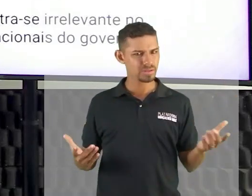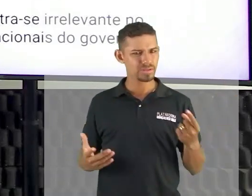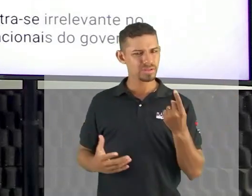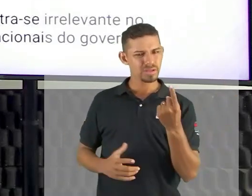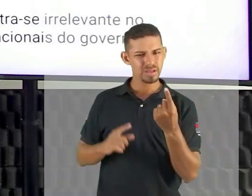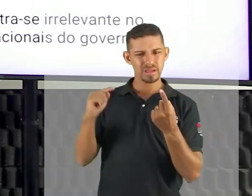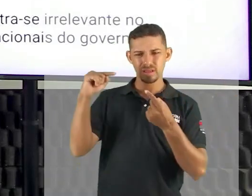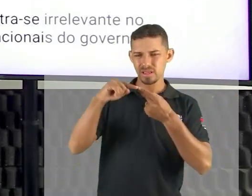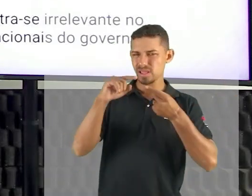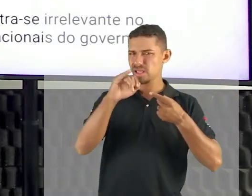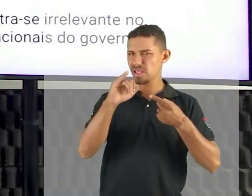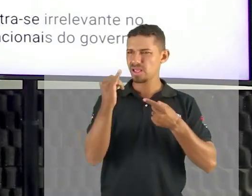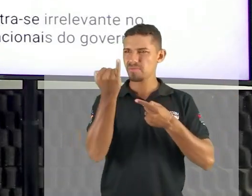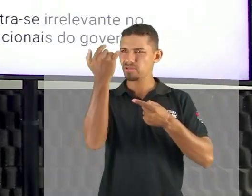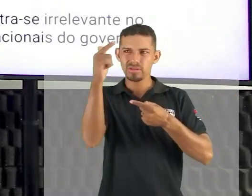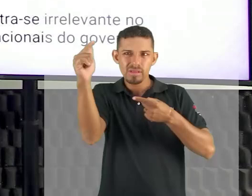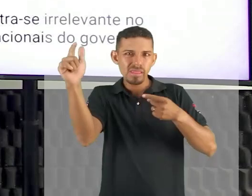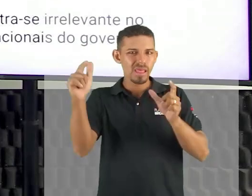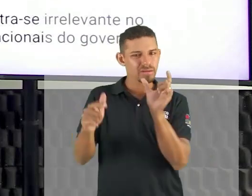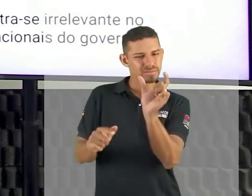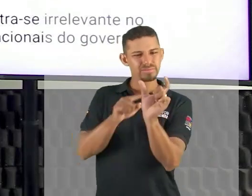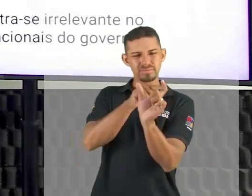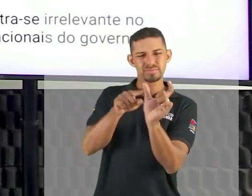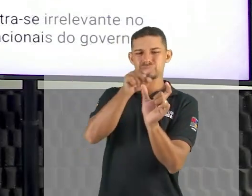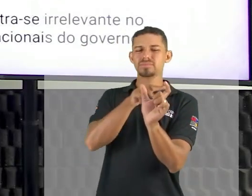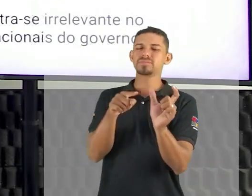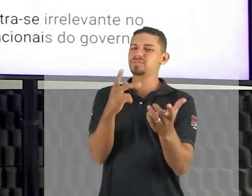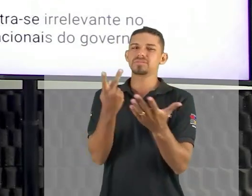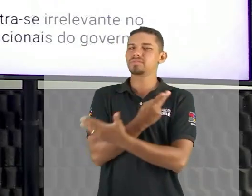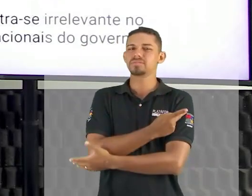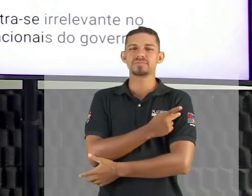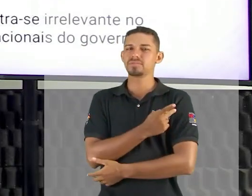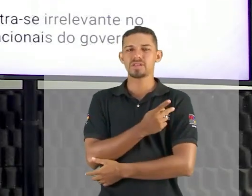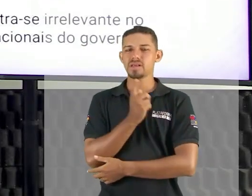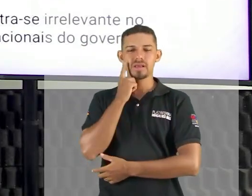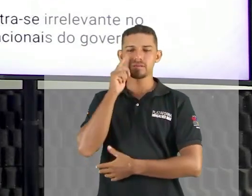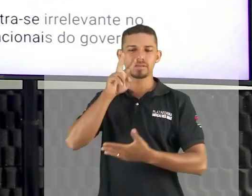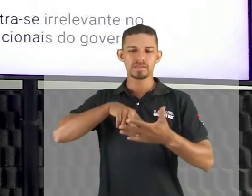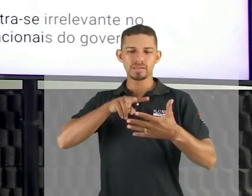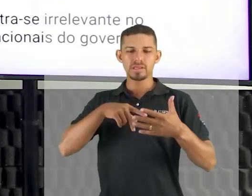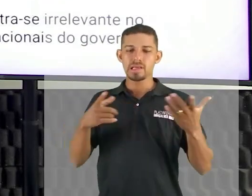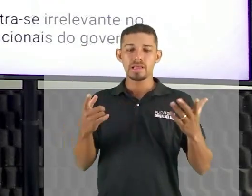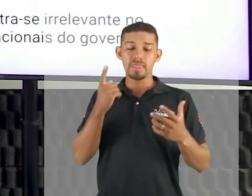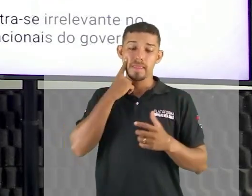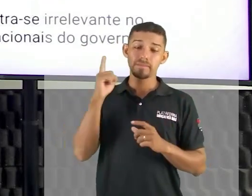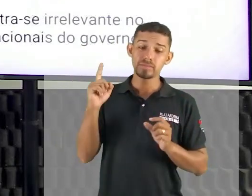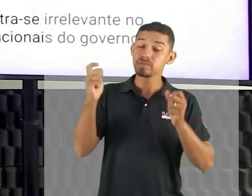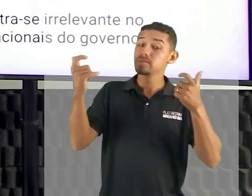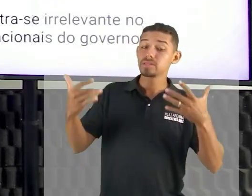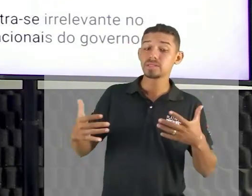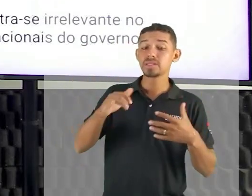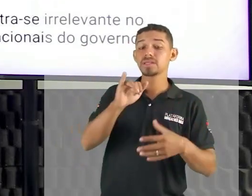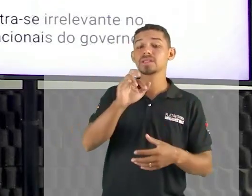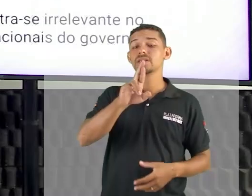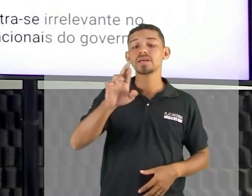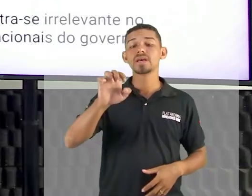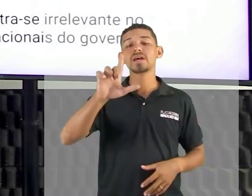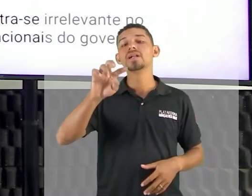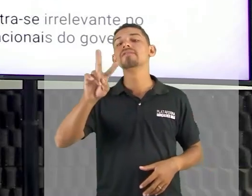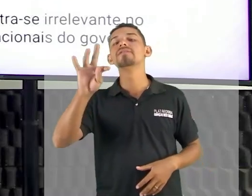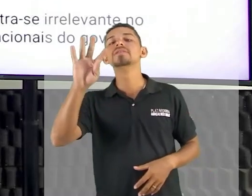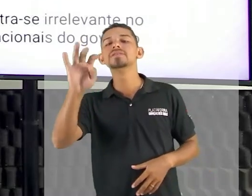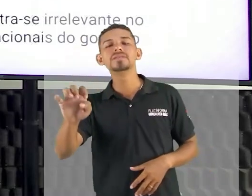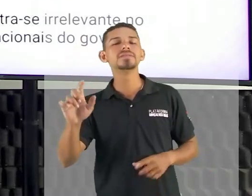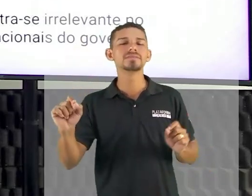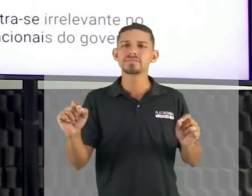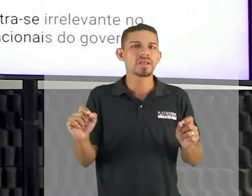gente sempre circule aquelas palavras que costumeiramente você não as lê. Por quê? Porque aqui fala de irrelevante,